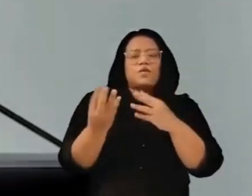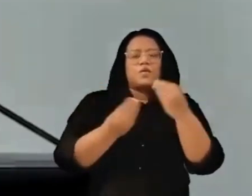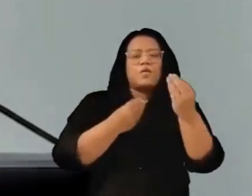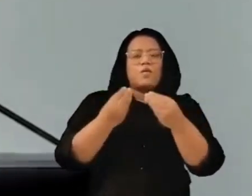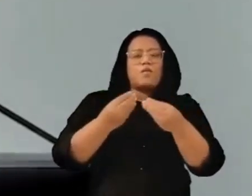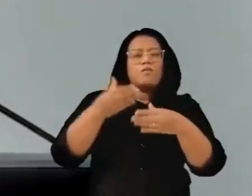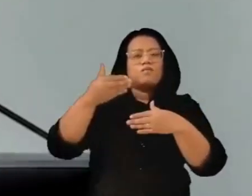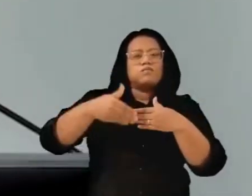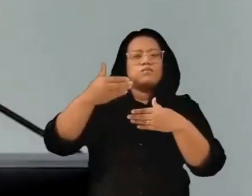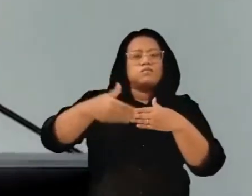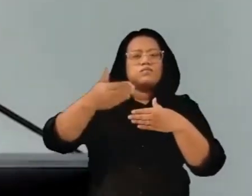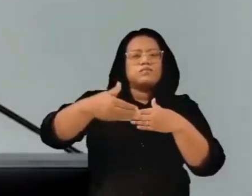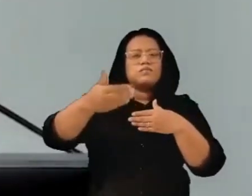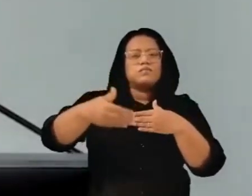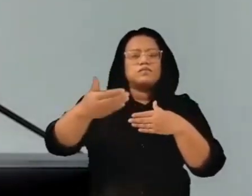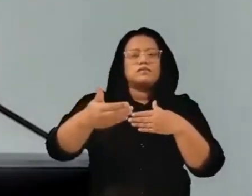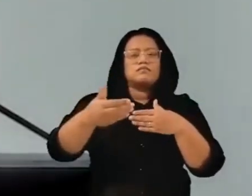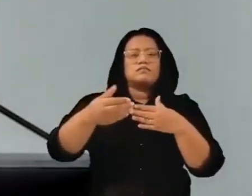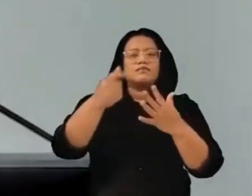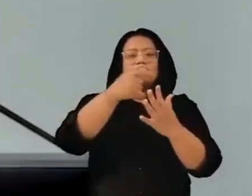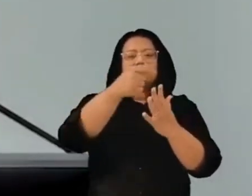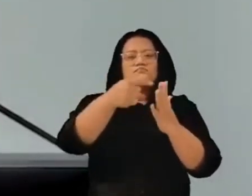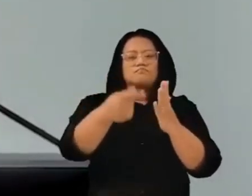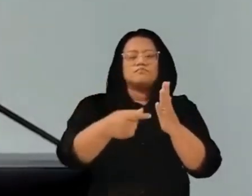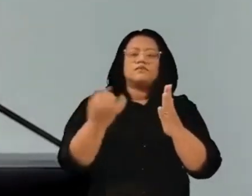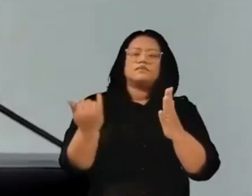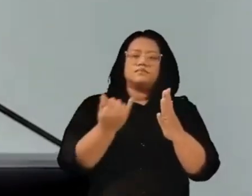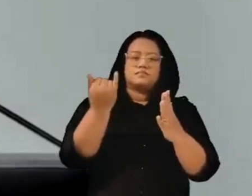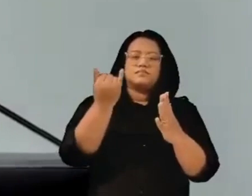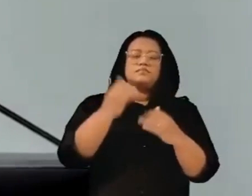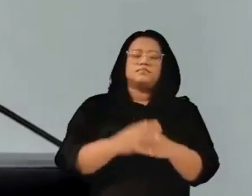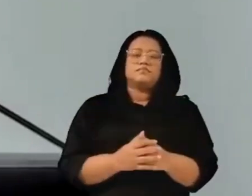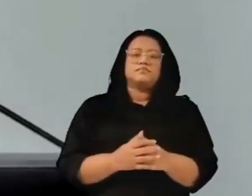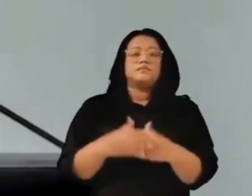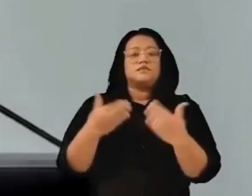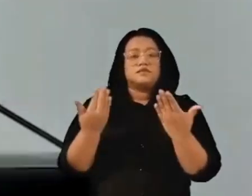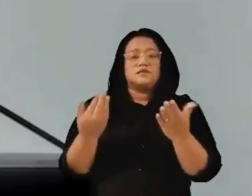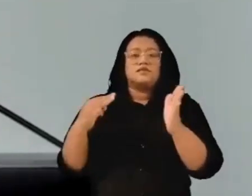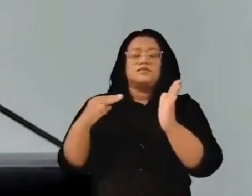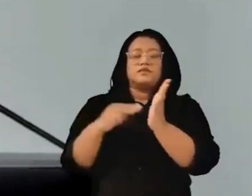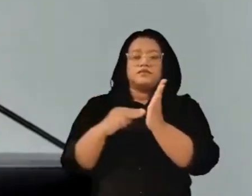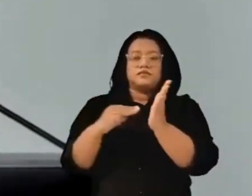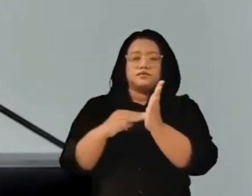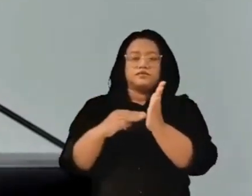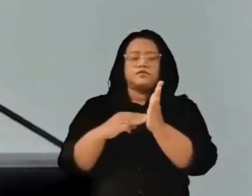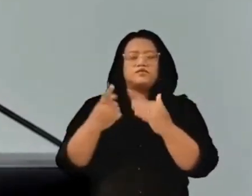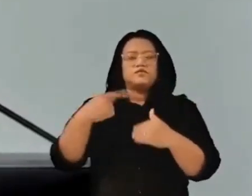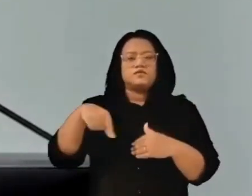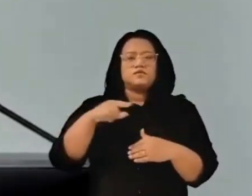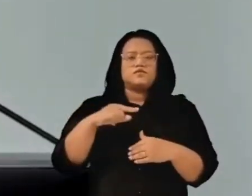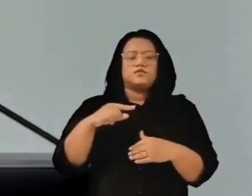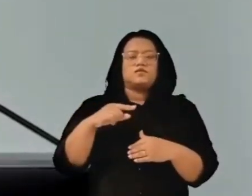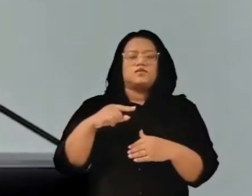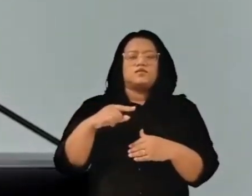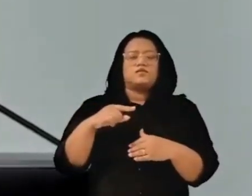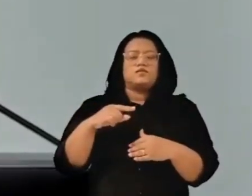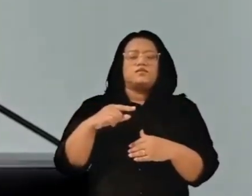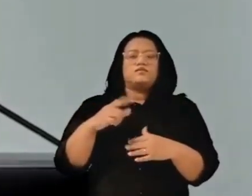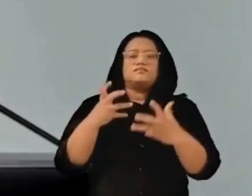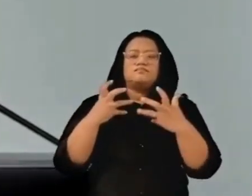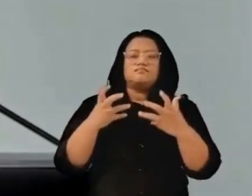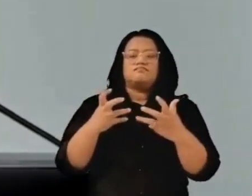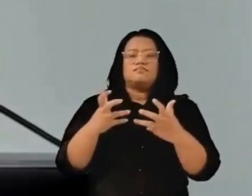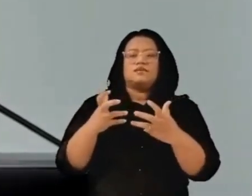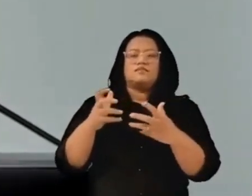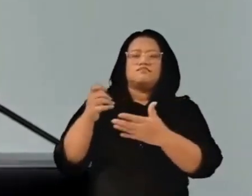constante em relação a todos esses atores. Em razão disso é que nós fizemos questão de trazer